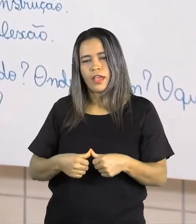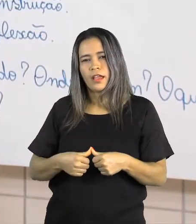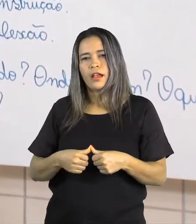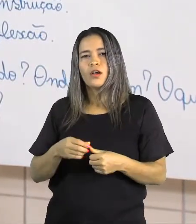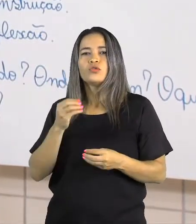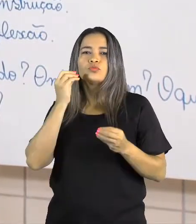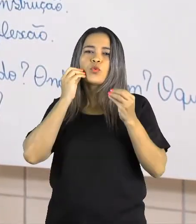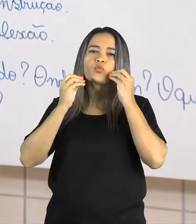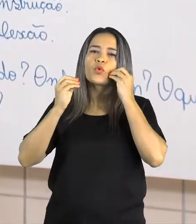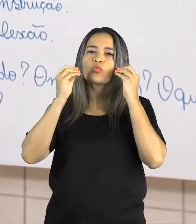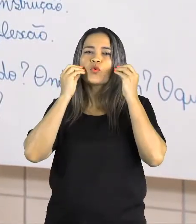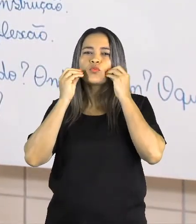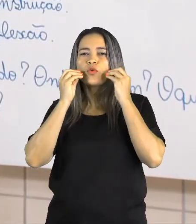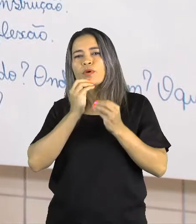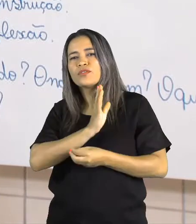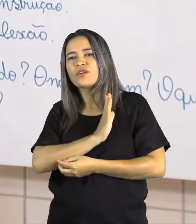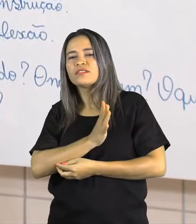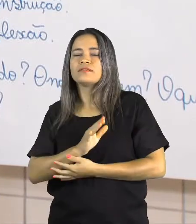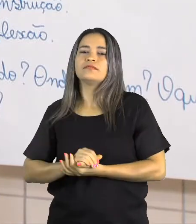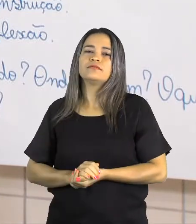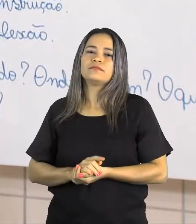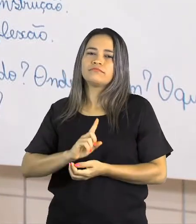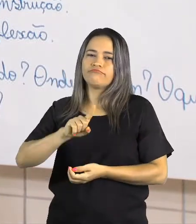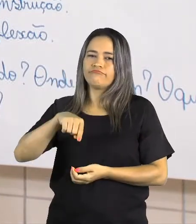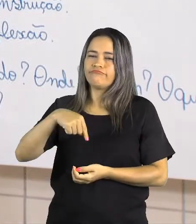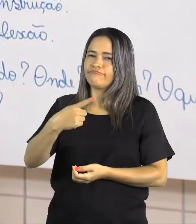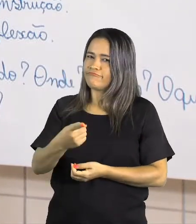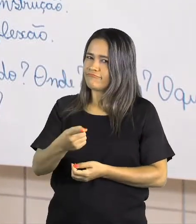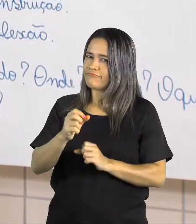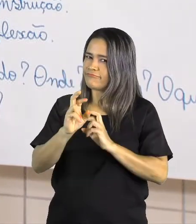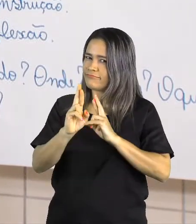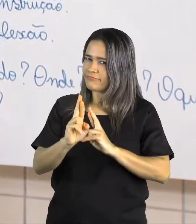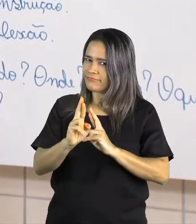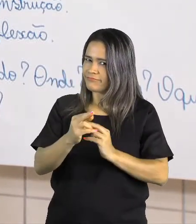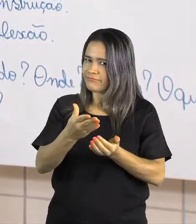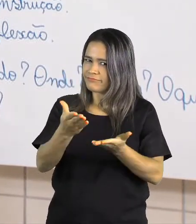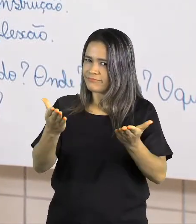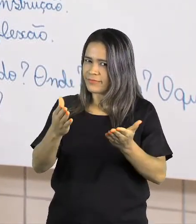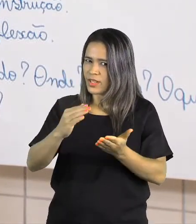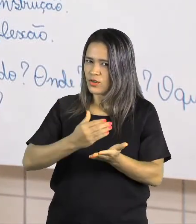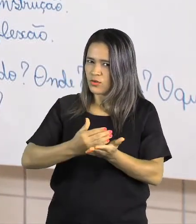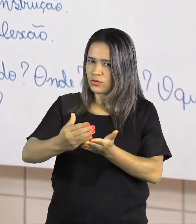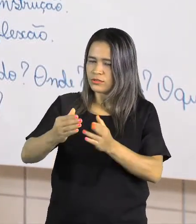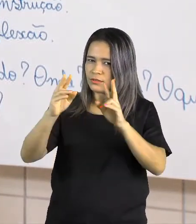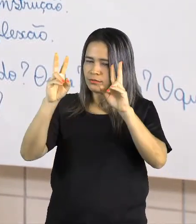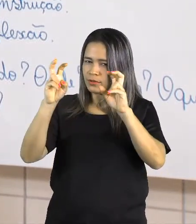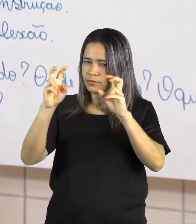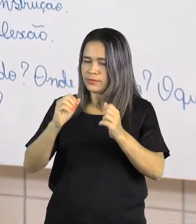coração, aguardo vocês para a próxima aula a gente continuar o nosso assunto.